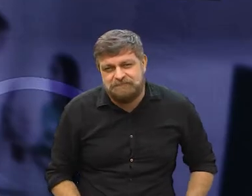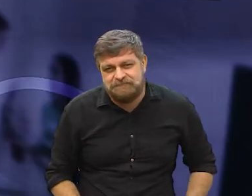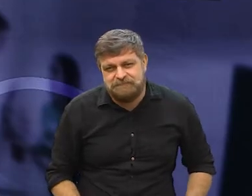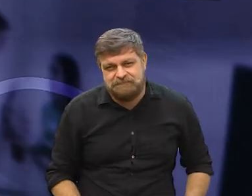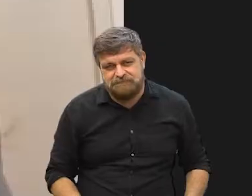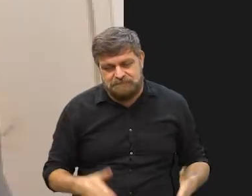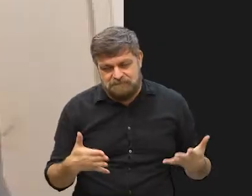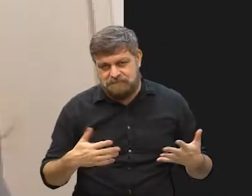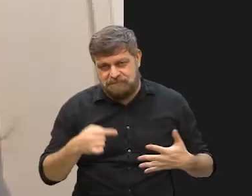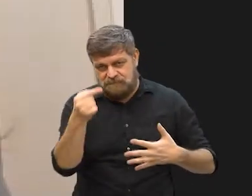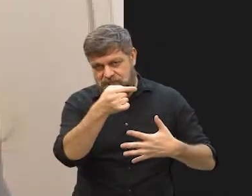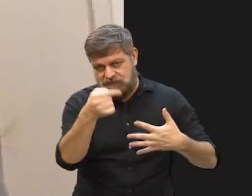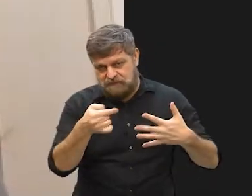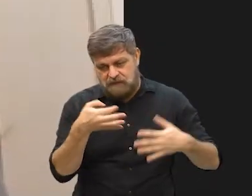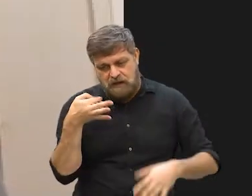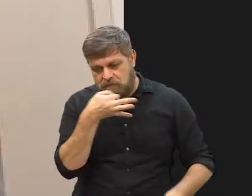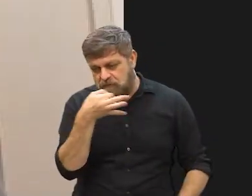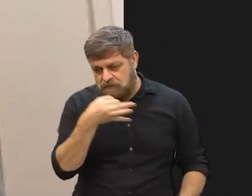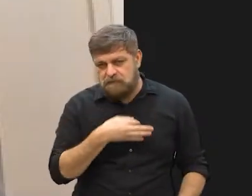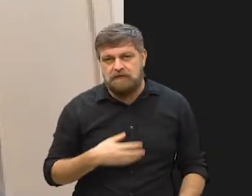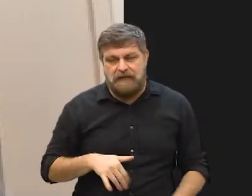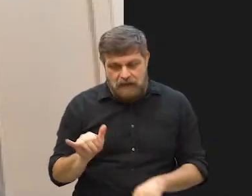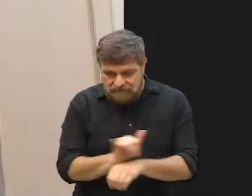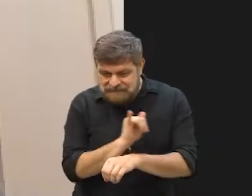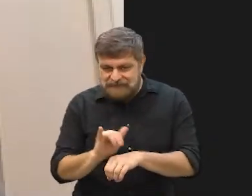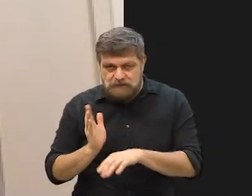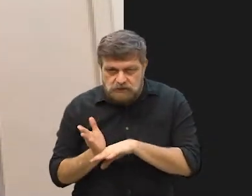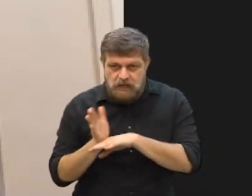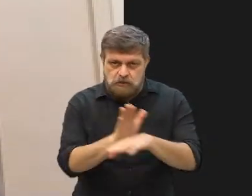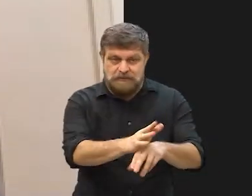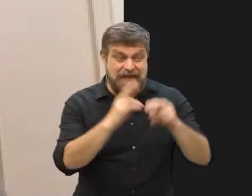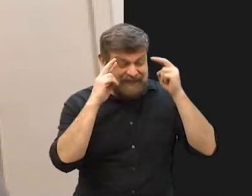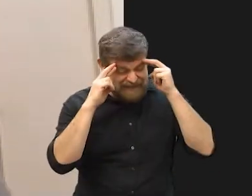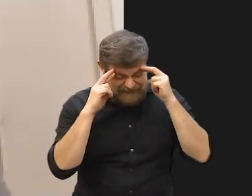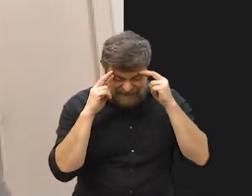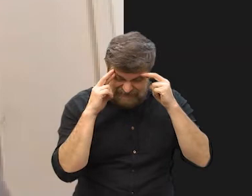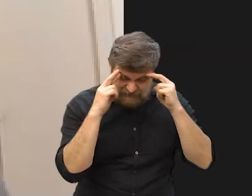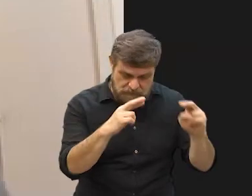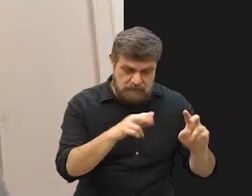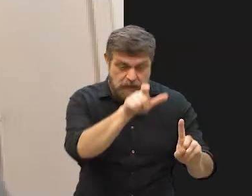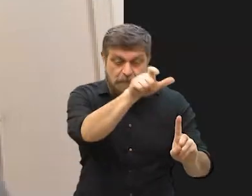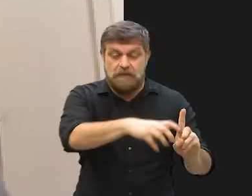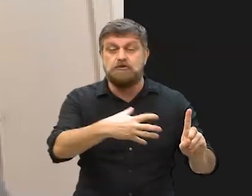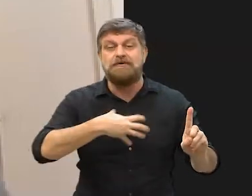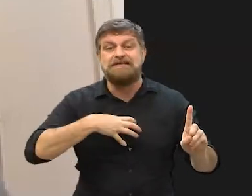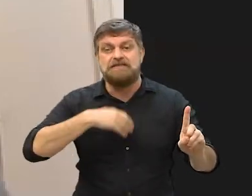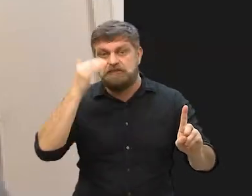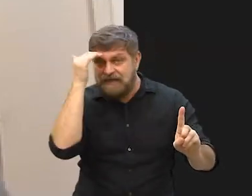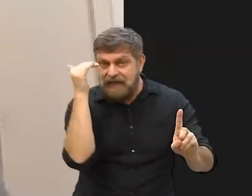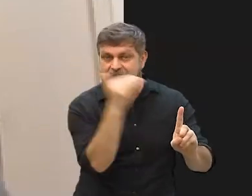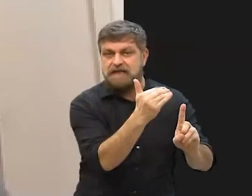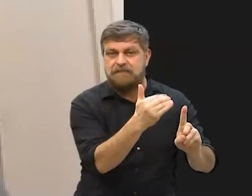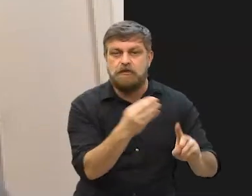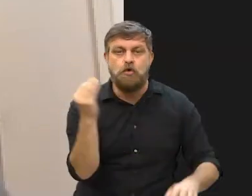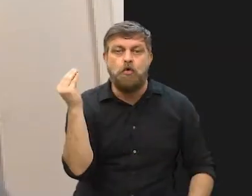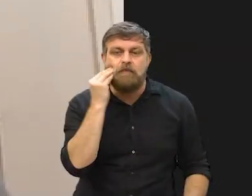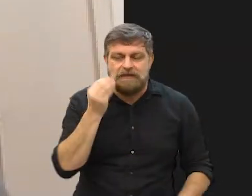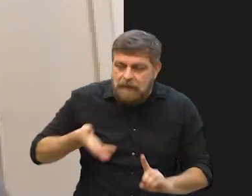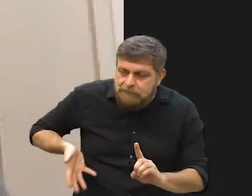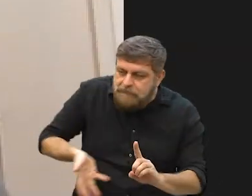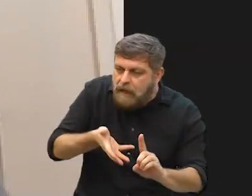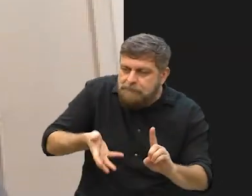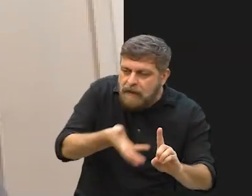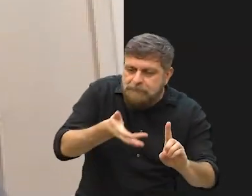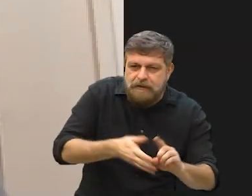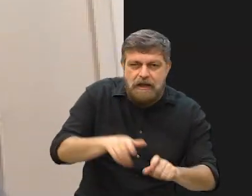Olha, todas as suas falas é uma maneira de ajudar, né? Respeitando, né? Eu acho que é algo principal, dando oportunidade. As pessoas